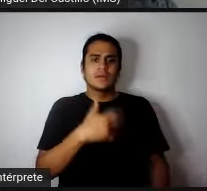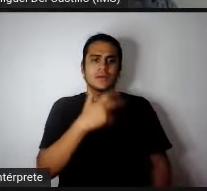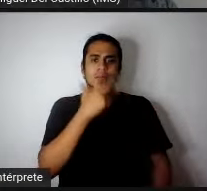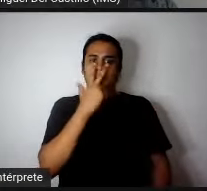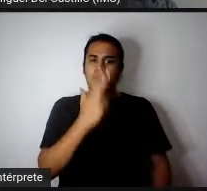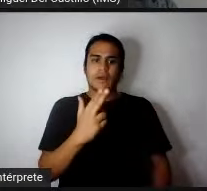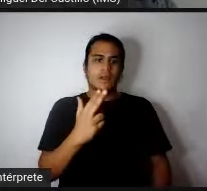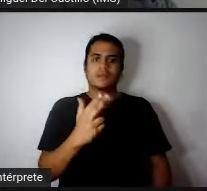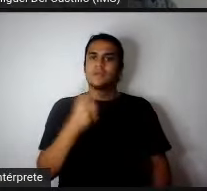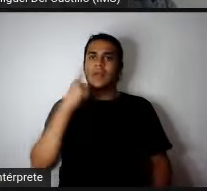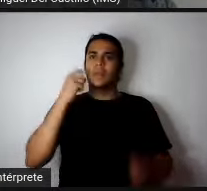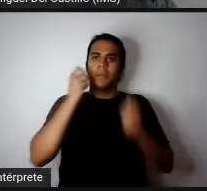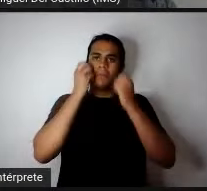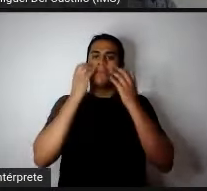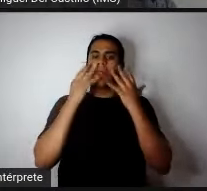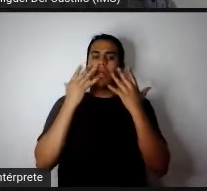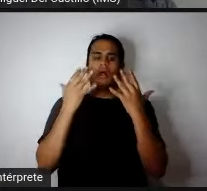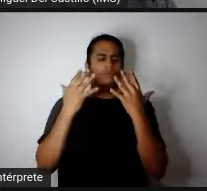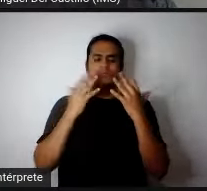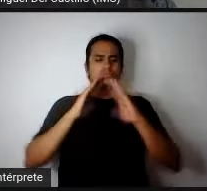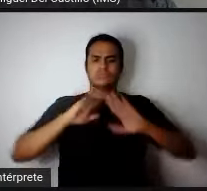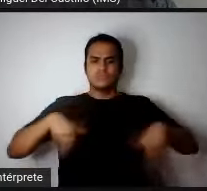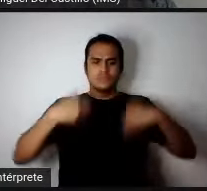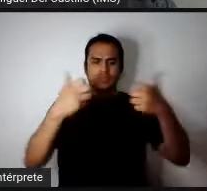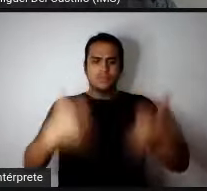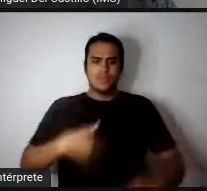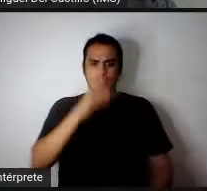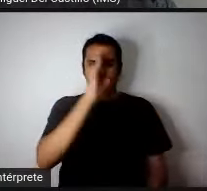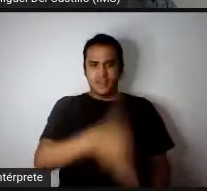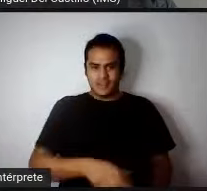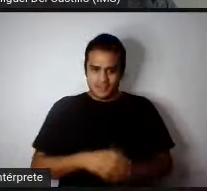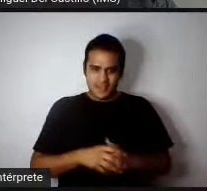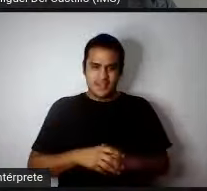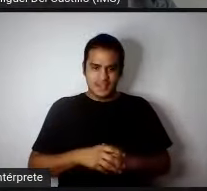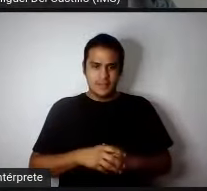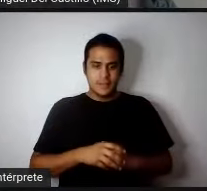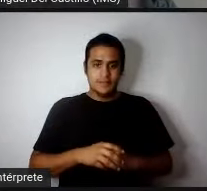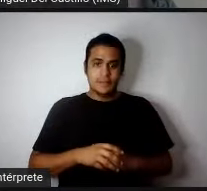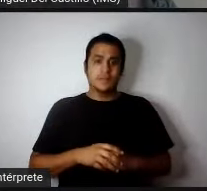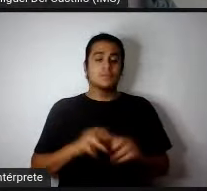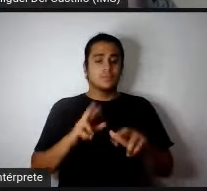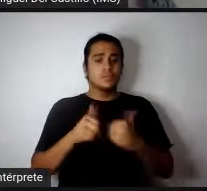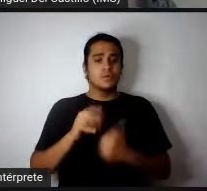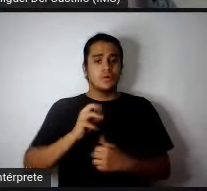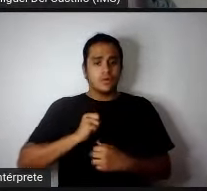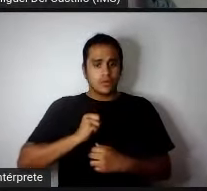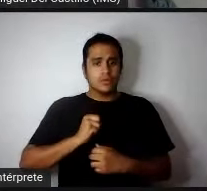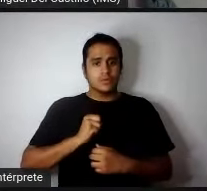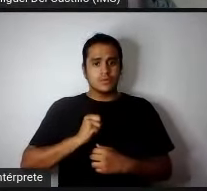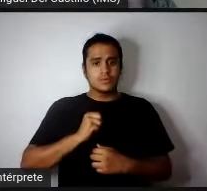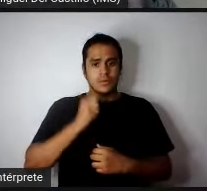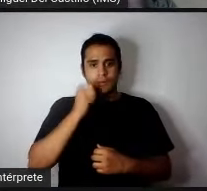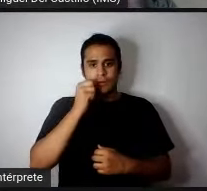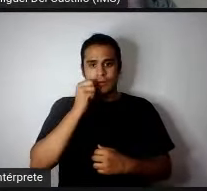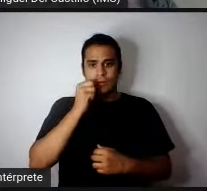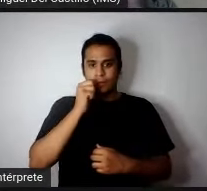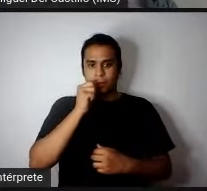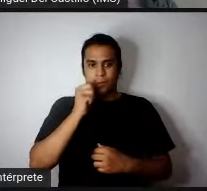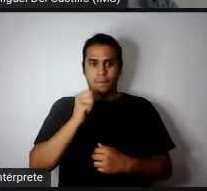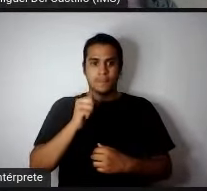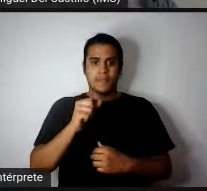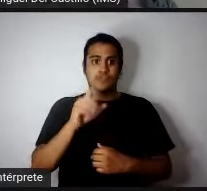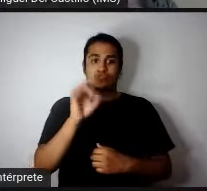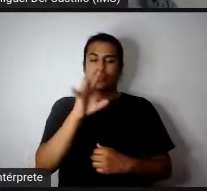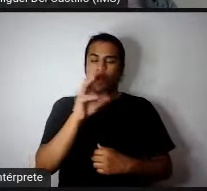sem lágrimas nos olhos, entende? Então, a mensagem, o que eu gostei, vou acabar o negócio